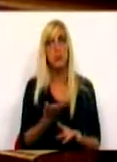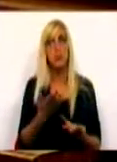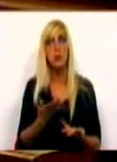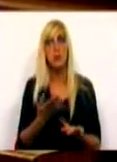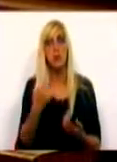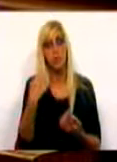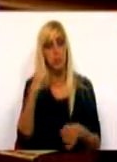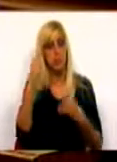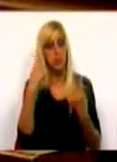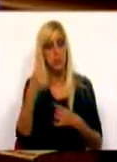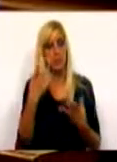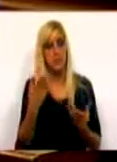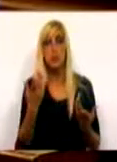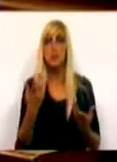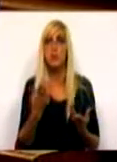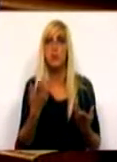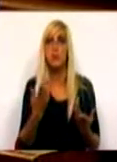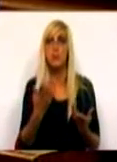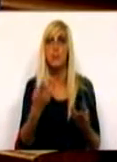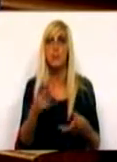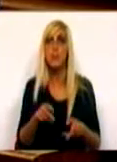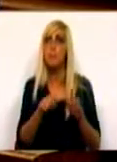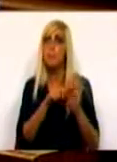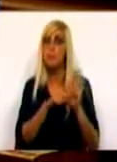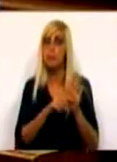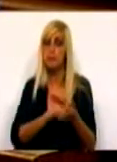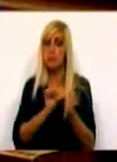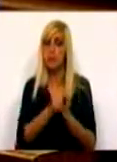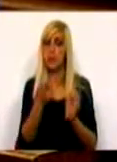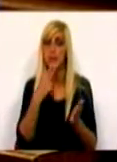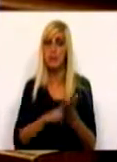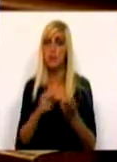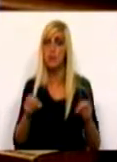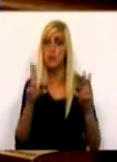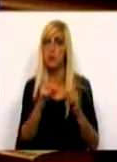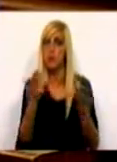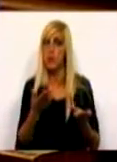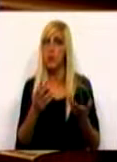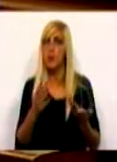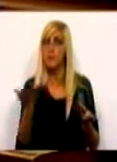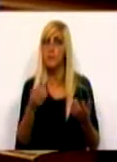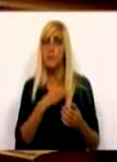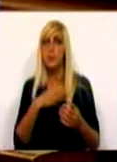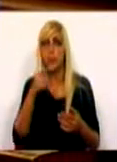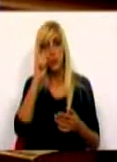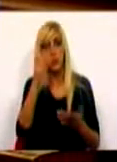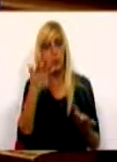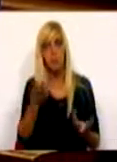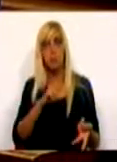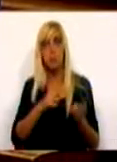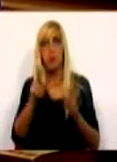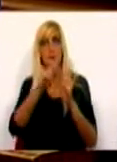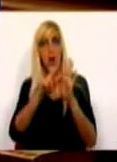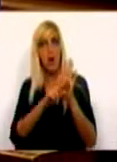estão a pensar em desenvolver medidas tendentes a ajustar à nova realidade as entidades regionais de turismo, designadamente para alterar as regras